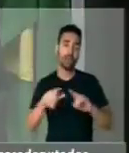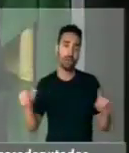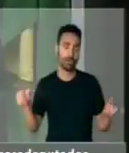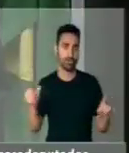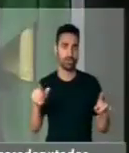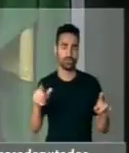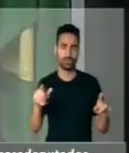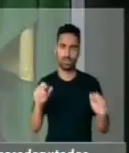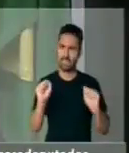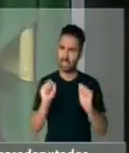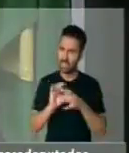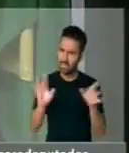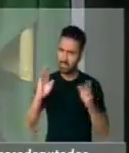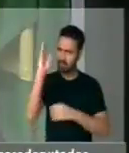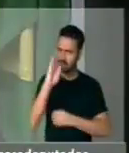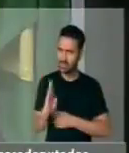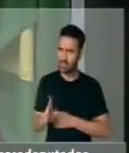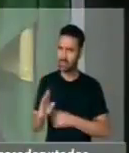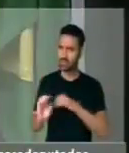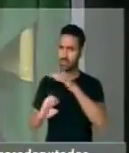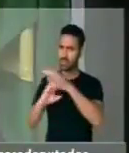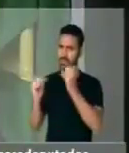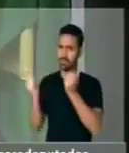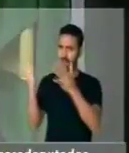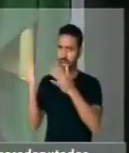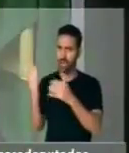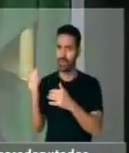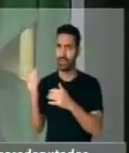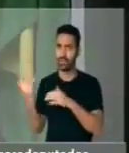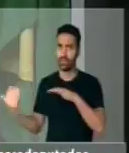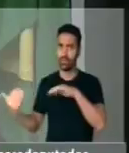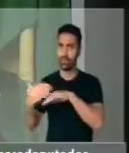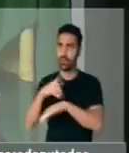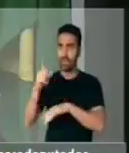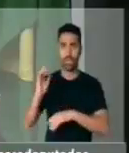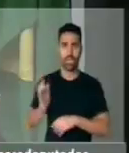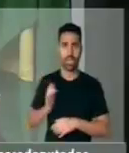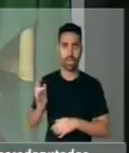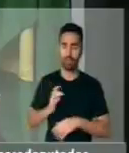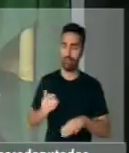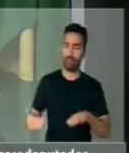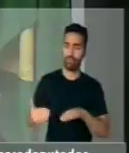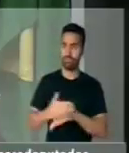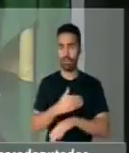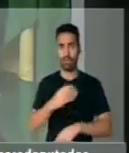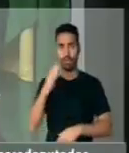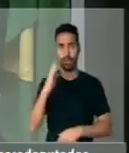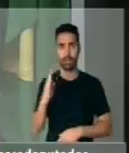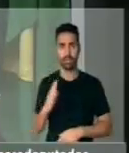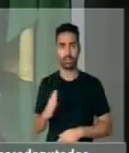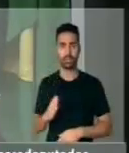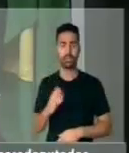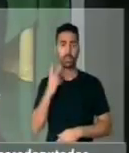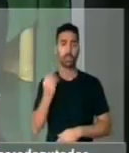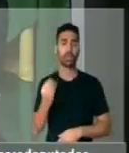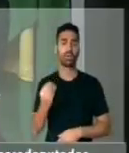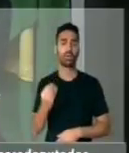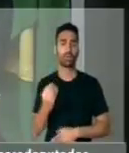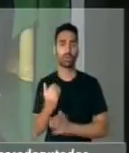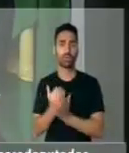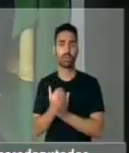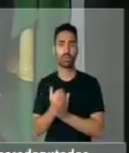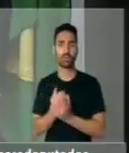país. As corporações, as maiores e mais ricas e prósperas corporações do mundo, para